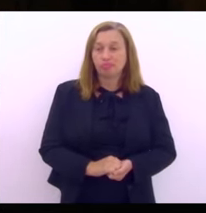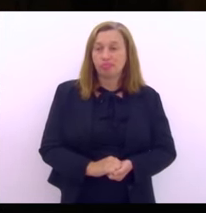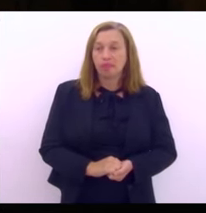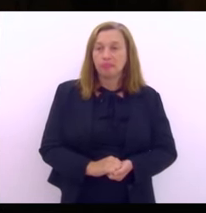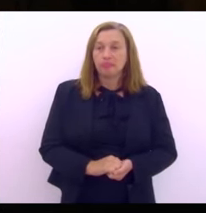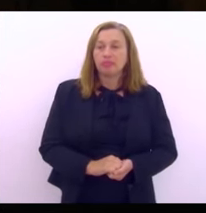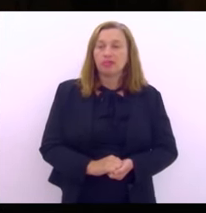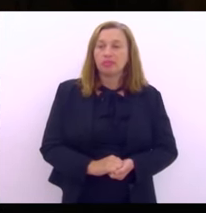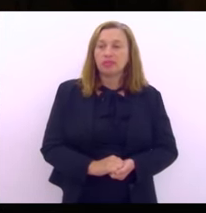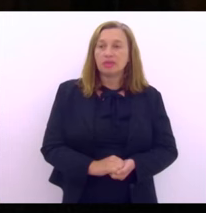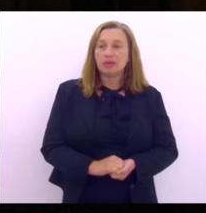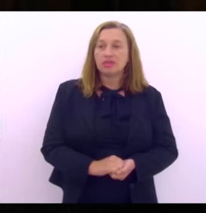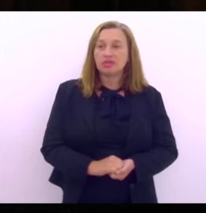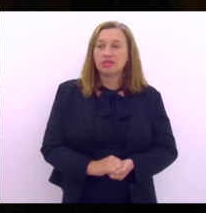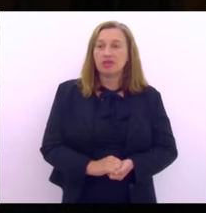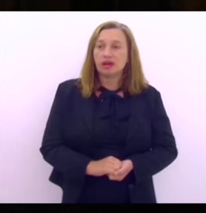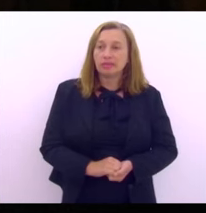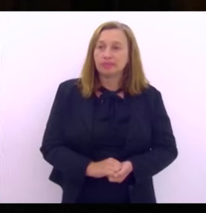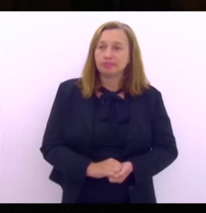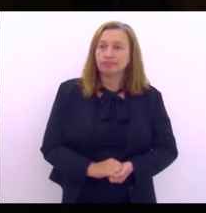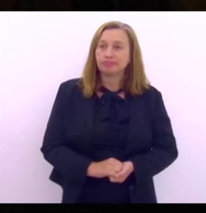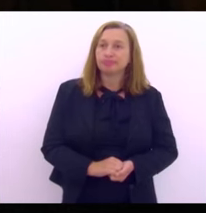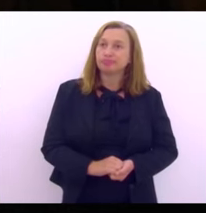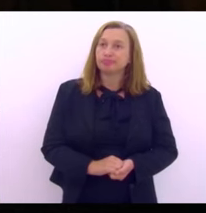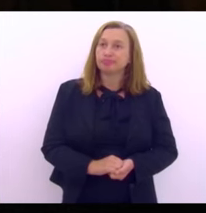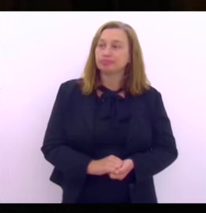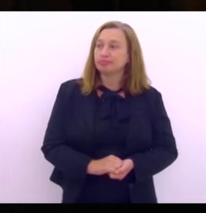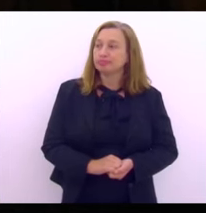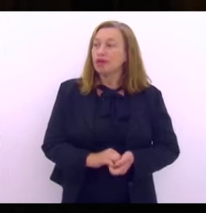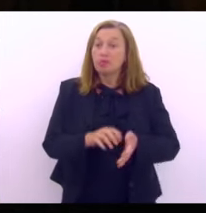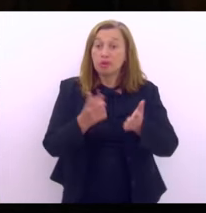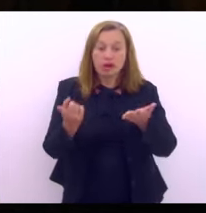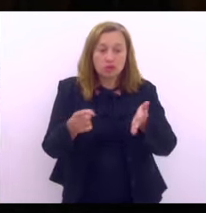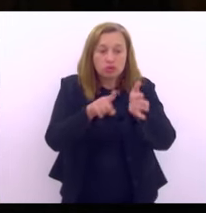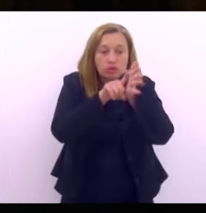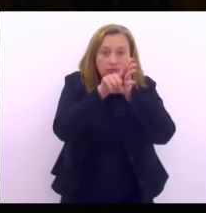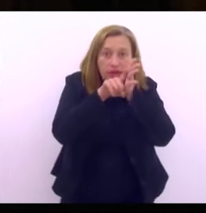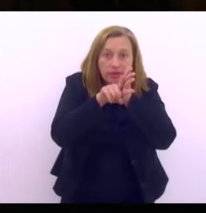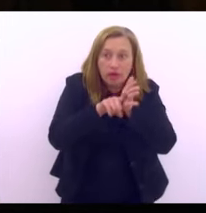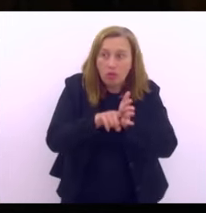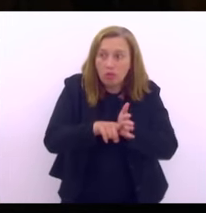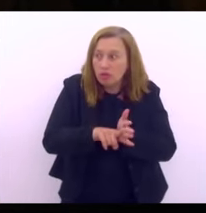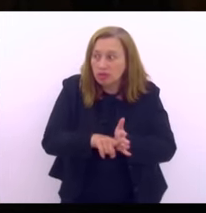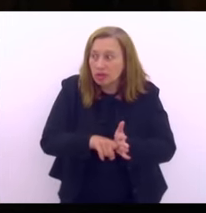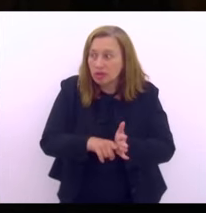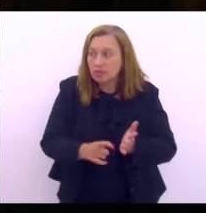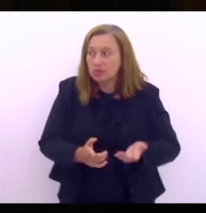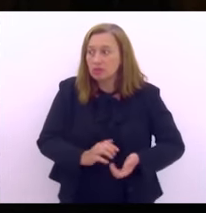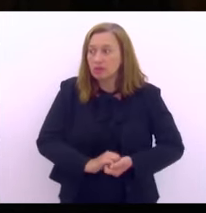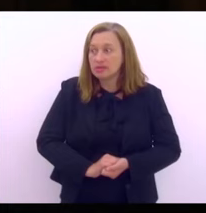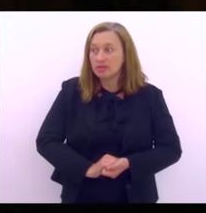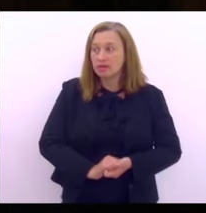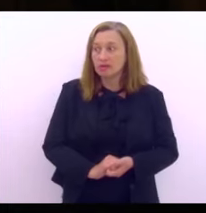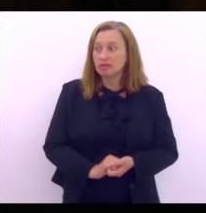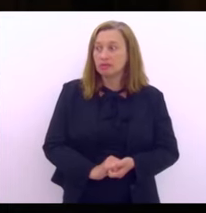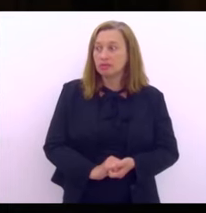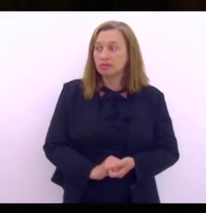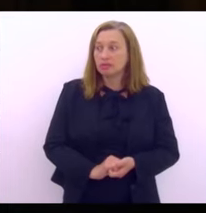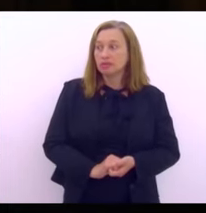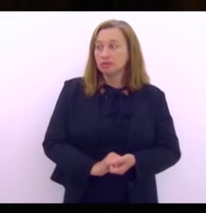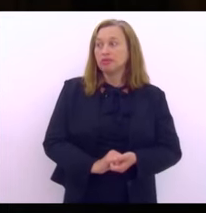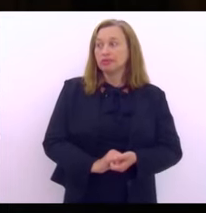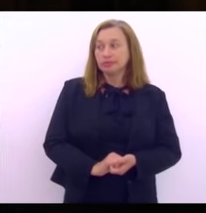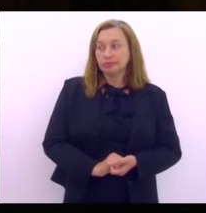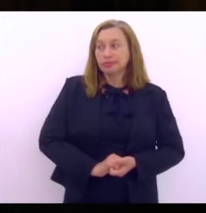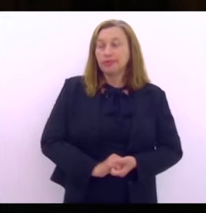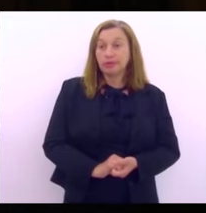se manifestou para uma investigação, uma apuração contra a empresa